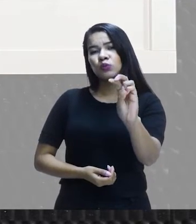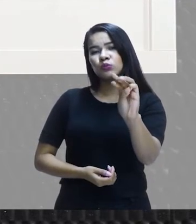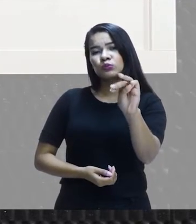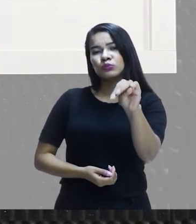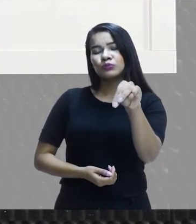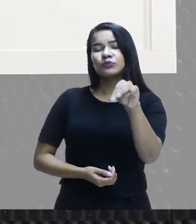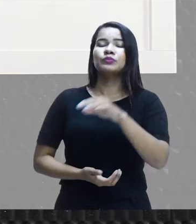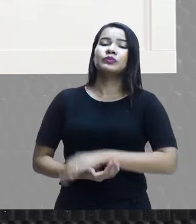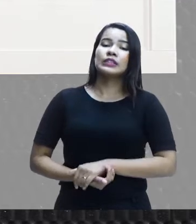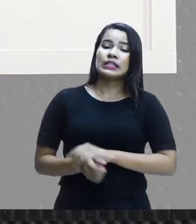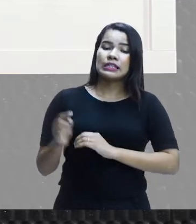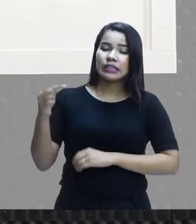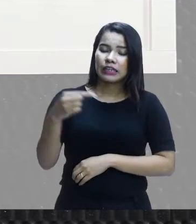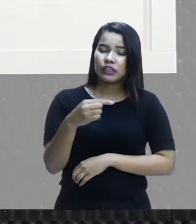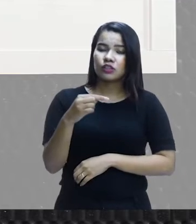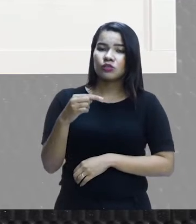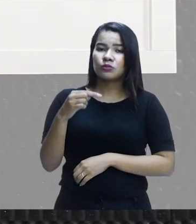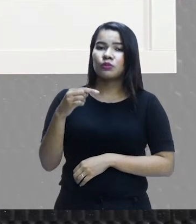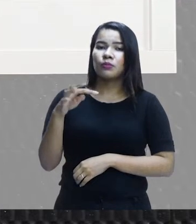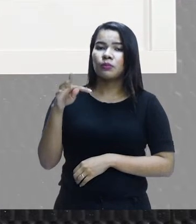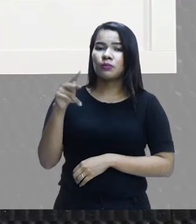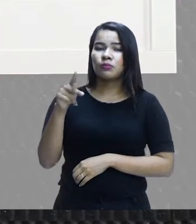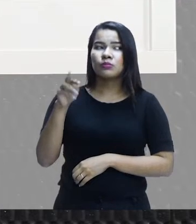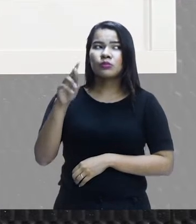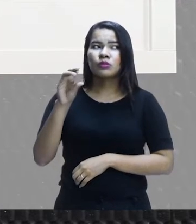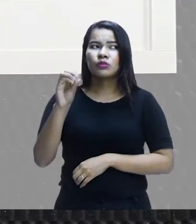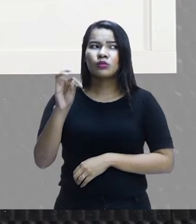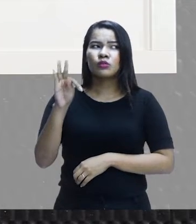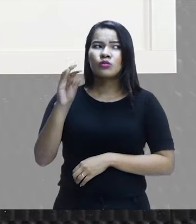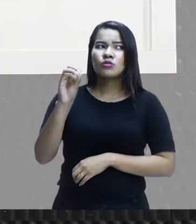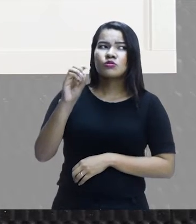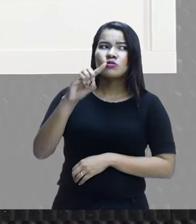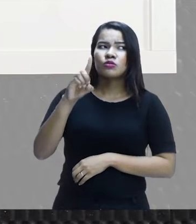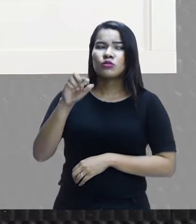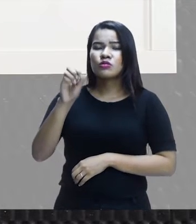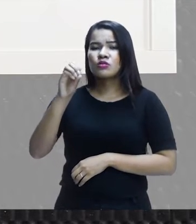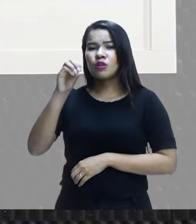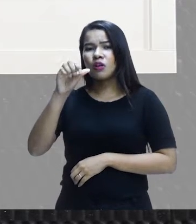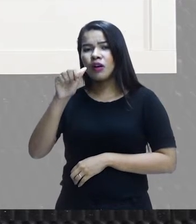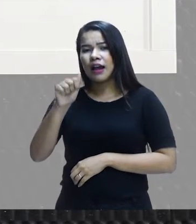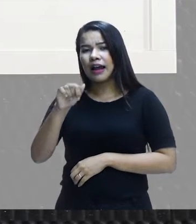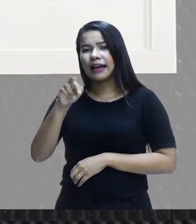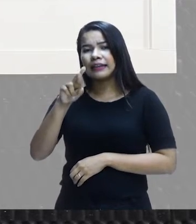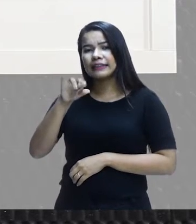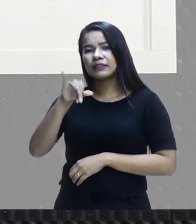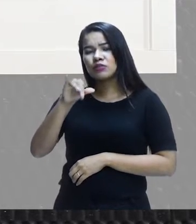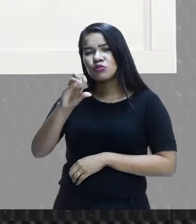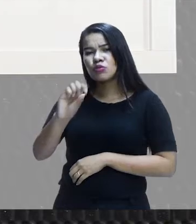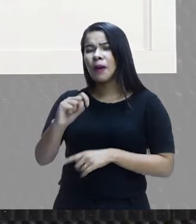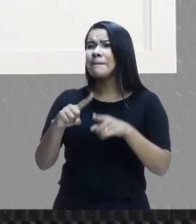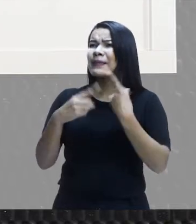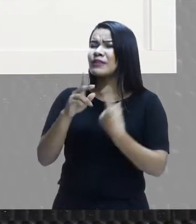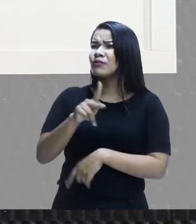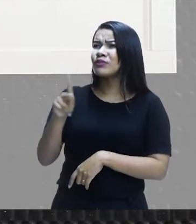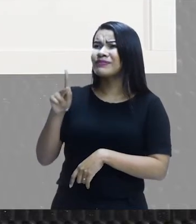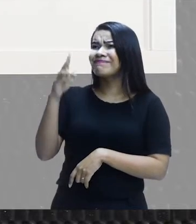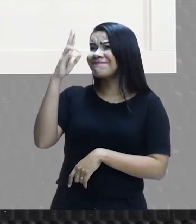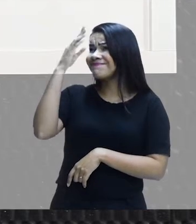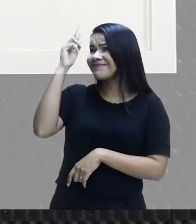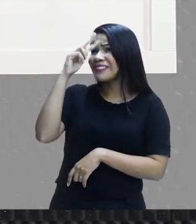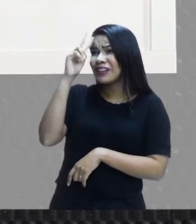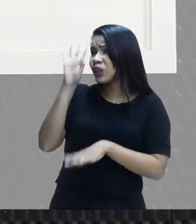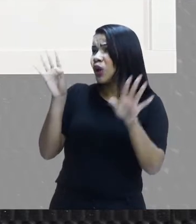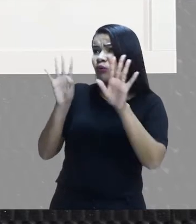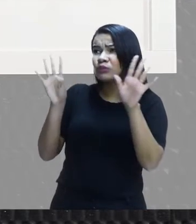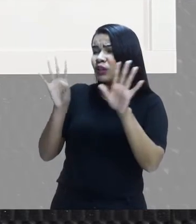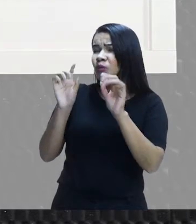caudatum. Esses tipos de protozoários, eles têm característica dulcicolar. Às vezes o aluno pergunta, João Pedro, não estou lembrado o que é, tá